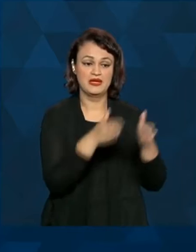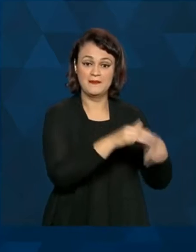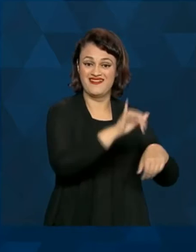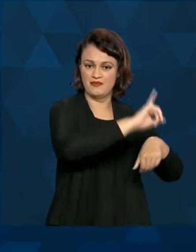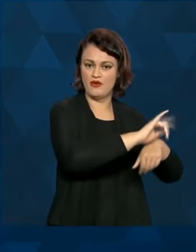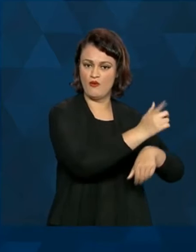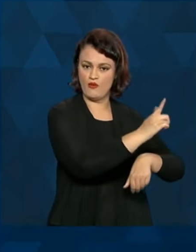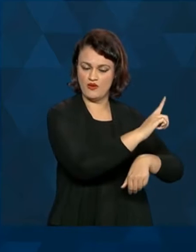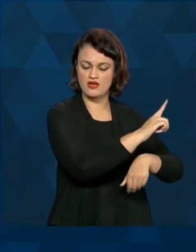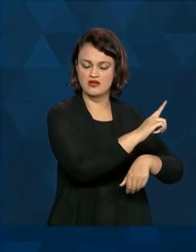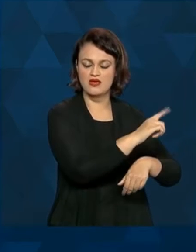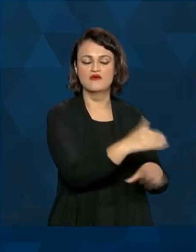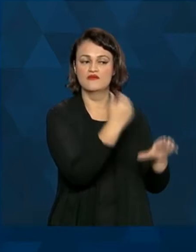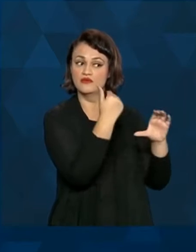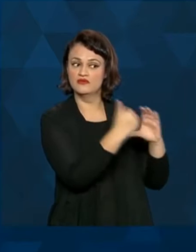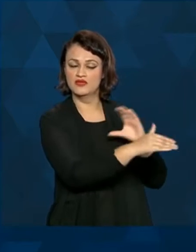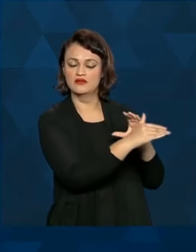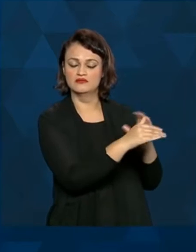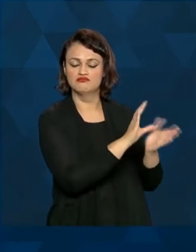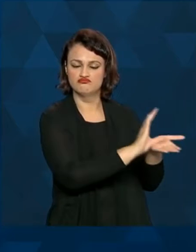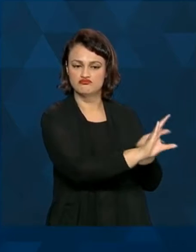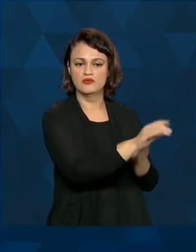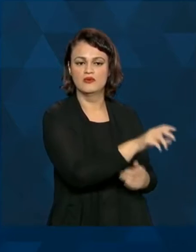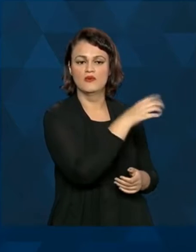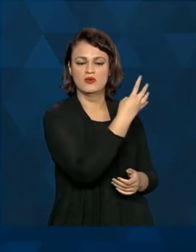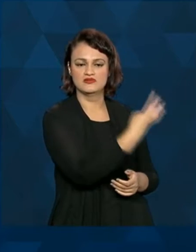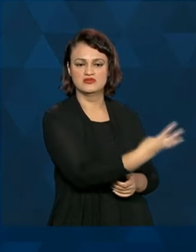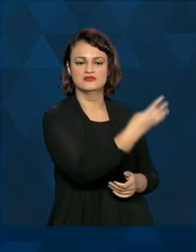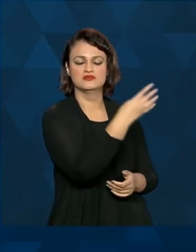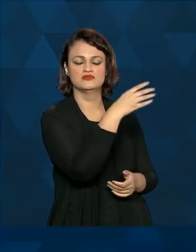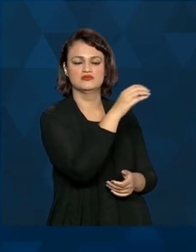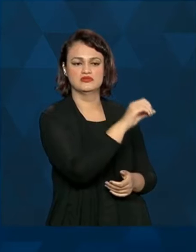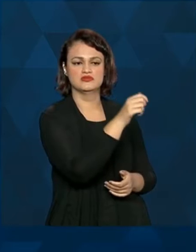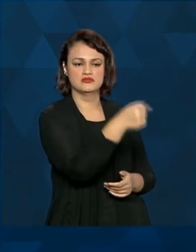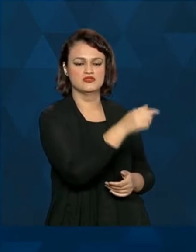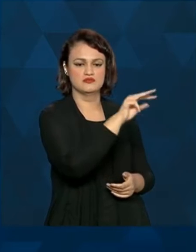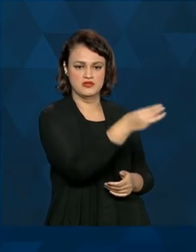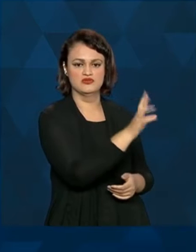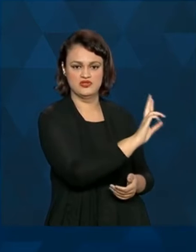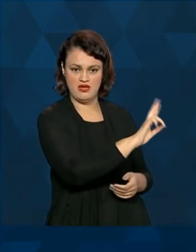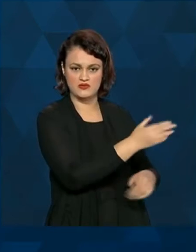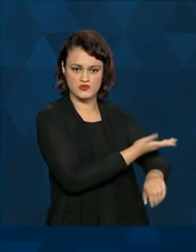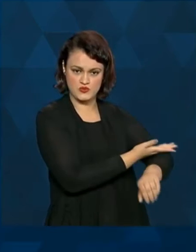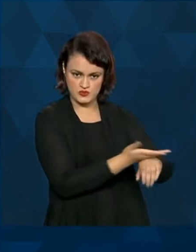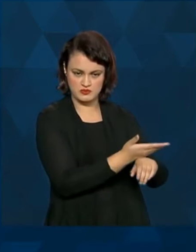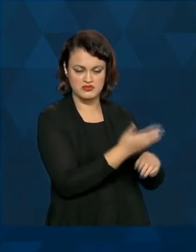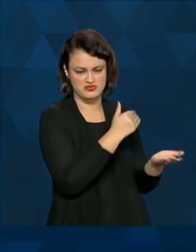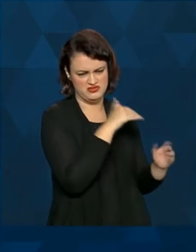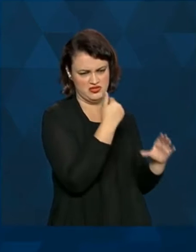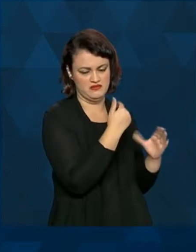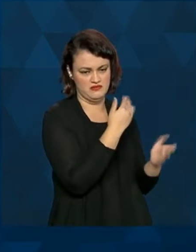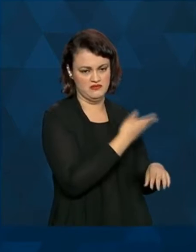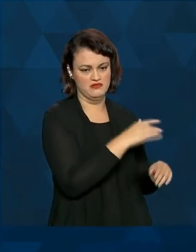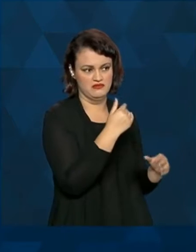Goiânia, foram descentralizados 407,9 milhões de reais como rotina